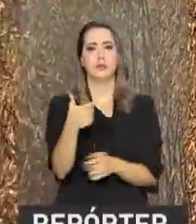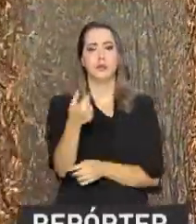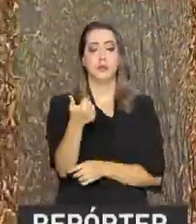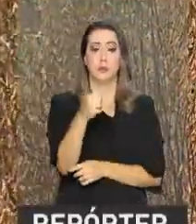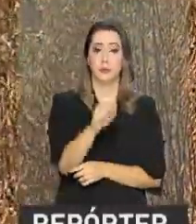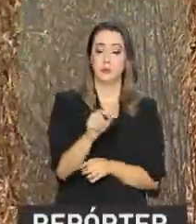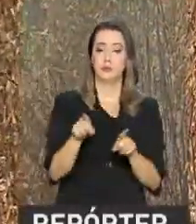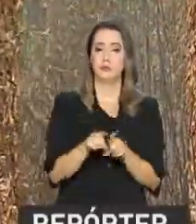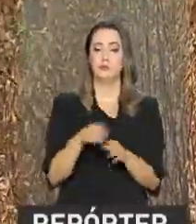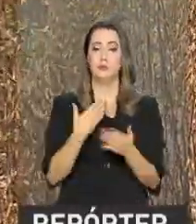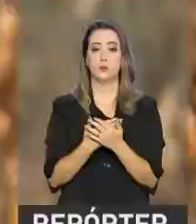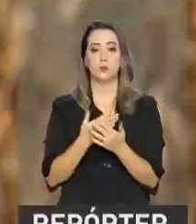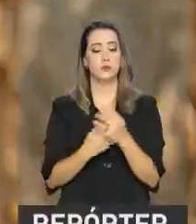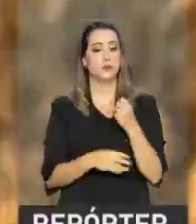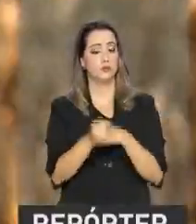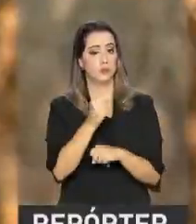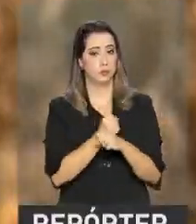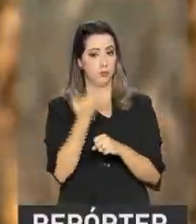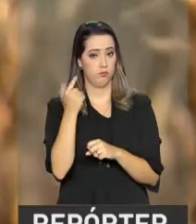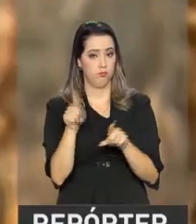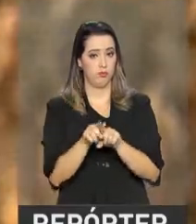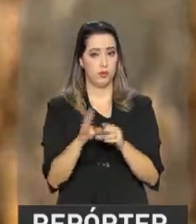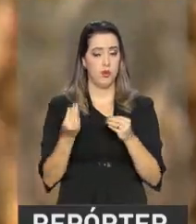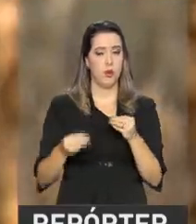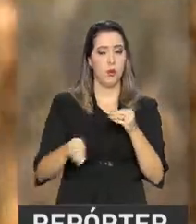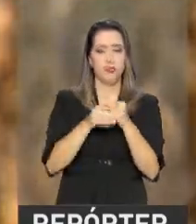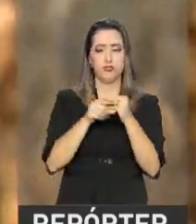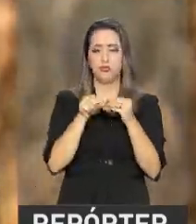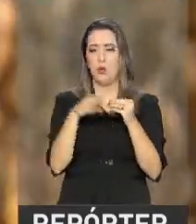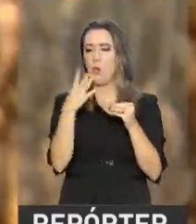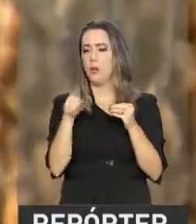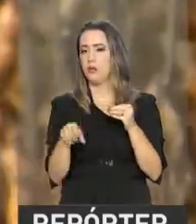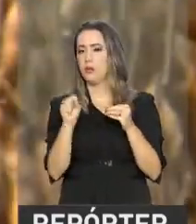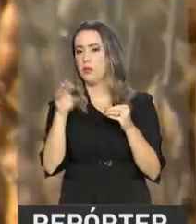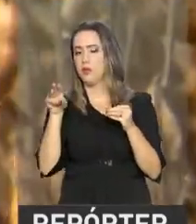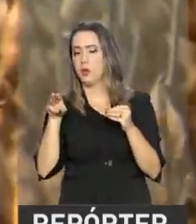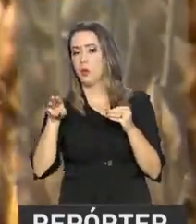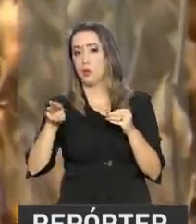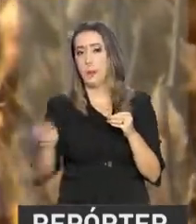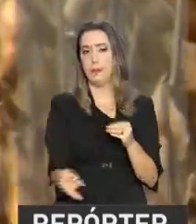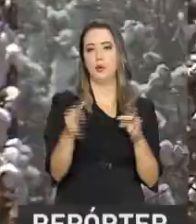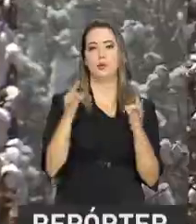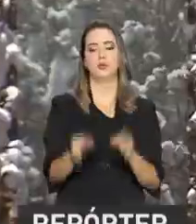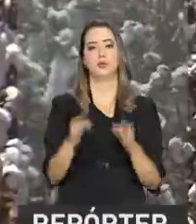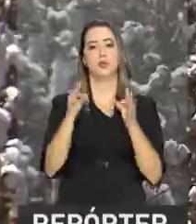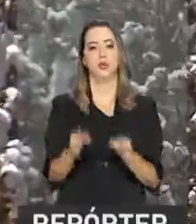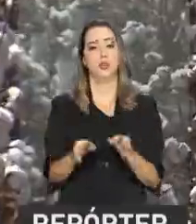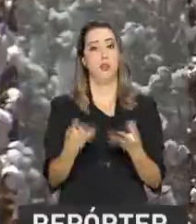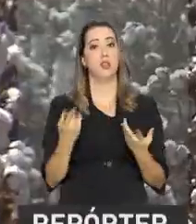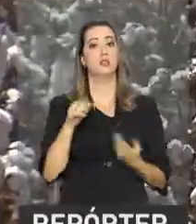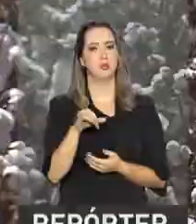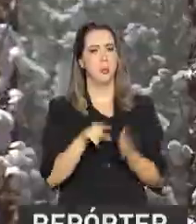em relação ao estudo anterior houve um acréscimo de 4,8 milhões de toneladas para o ibge